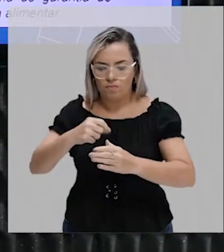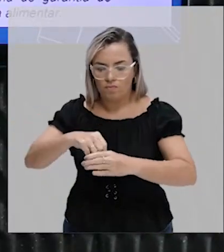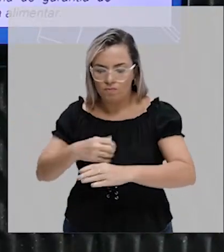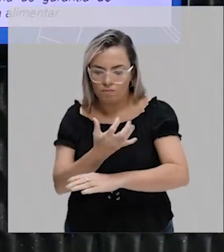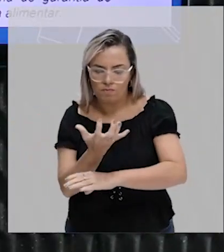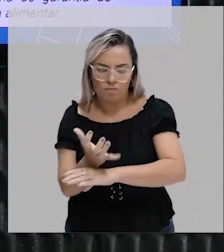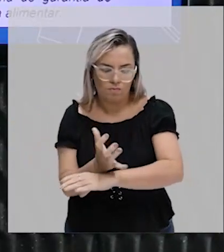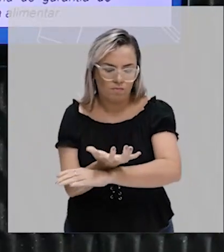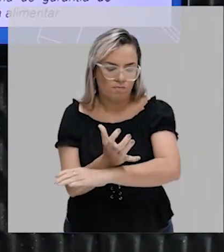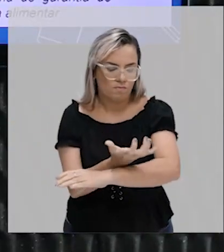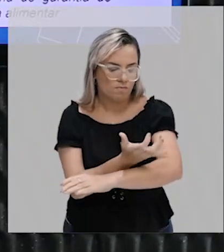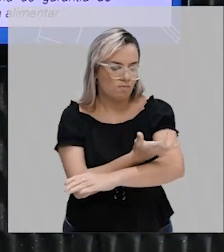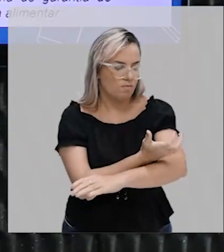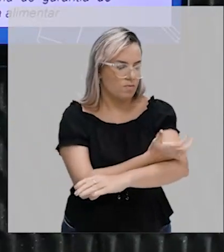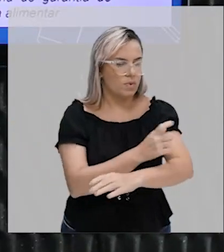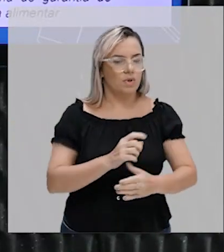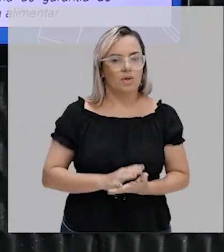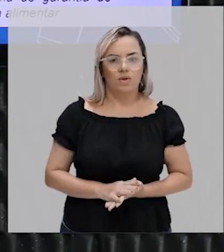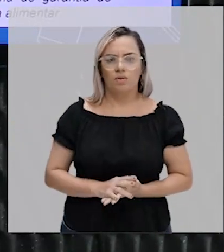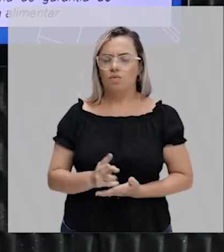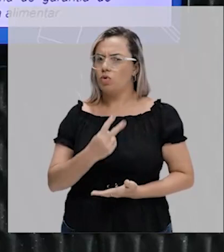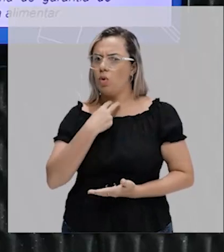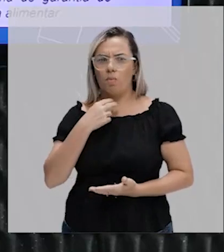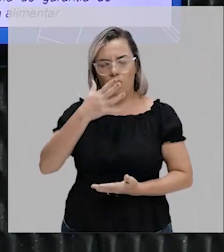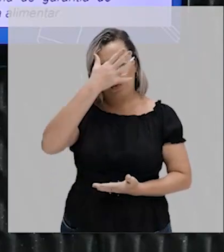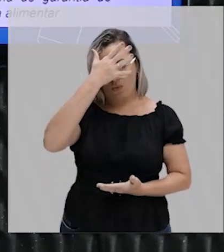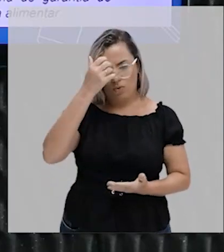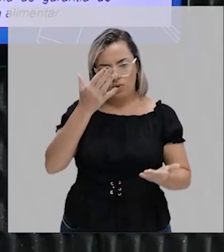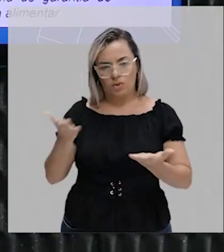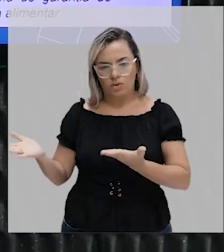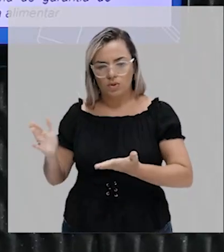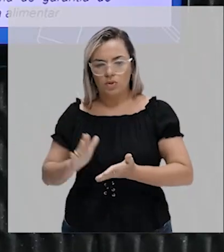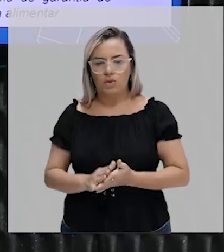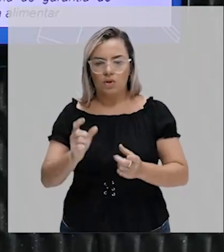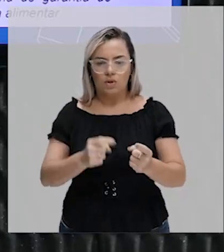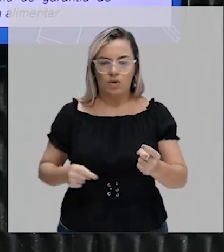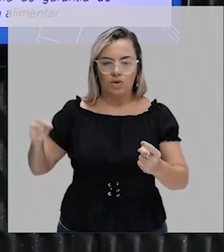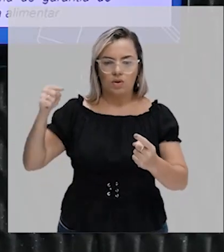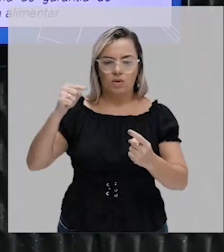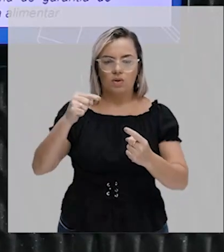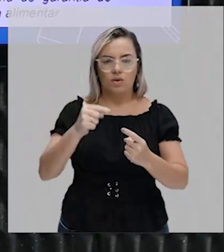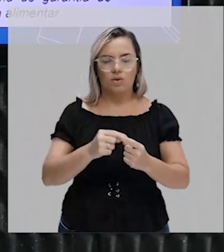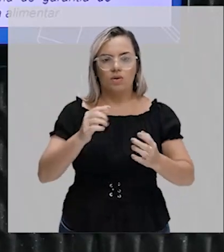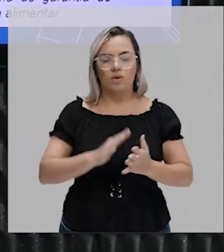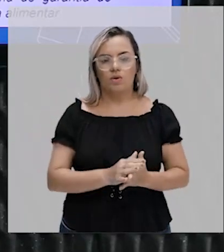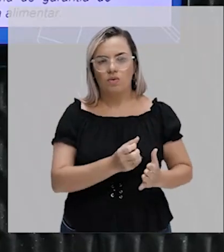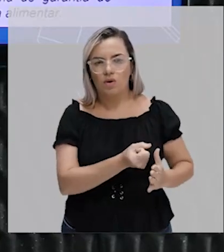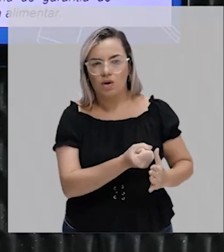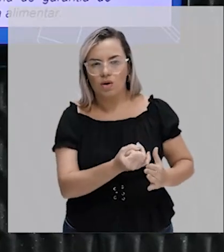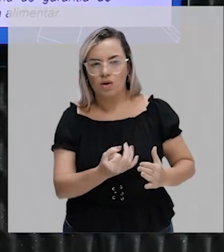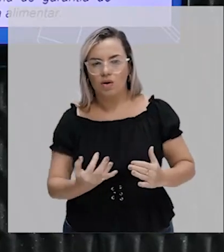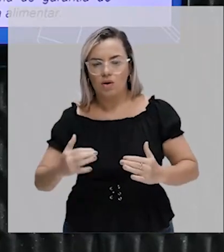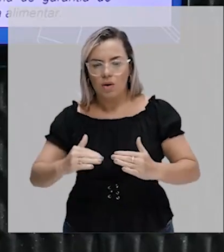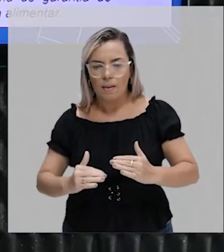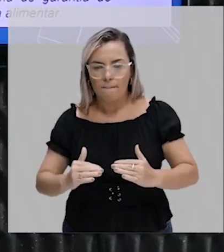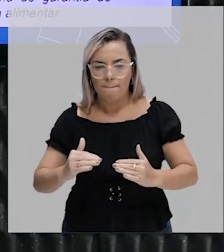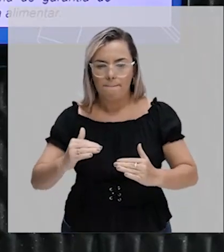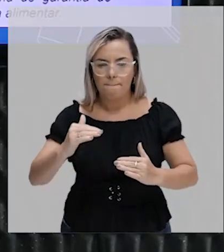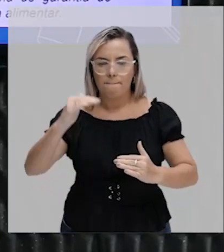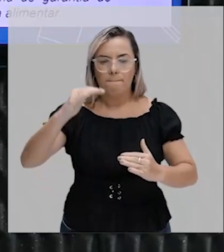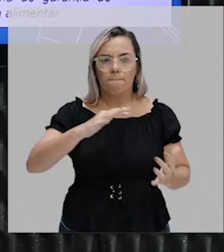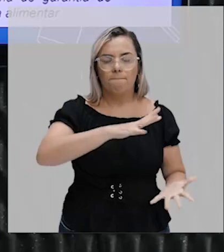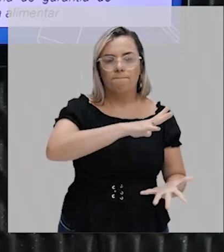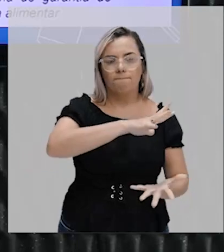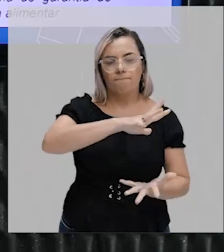tá certo? Não esquece disso. O propósito inicial da Revolução Verde foi o aumento da produção de alimentos em escala